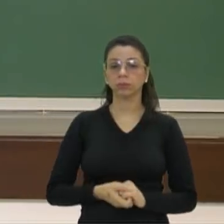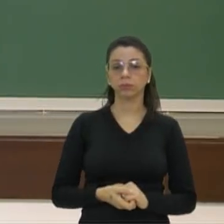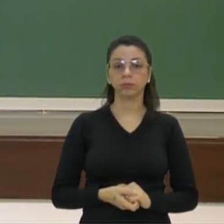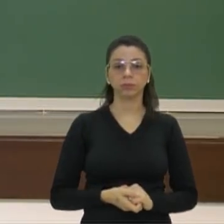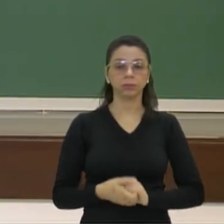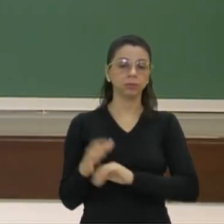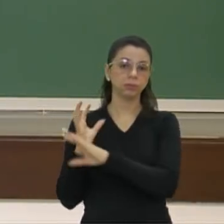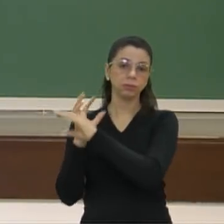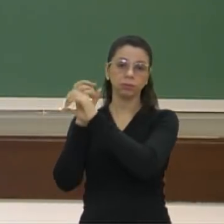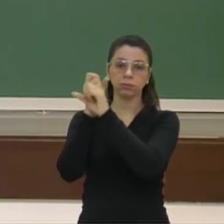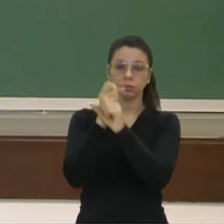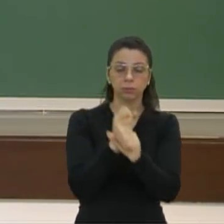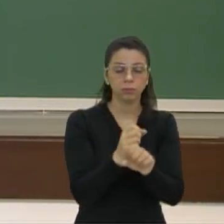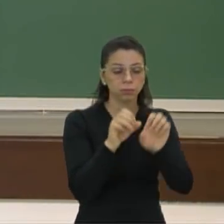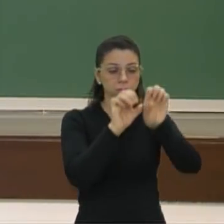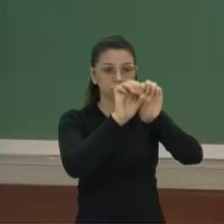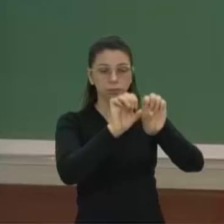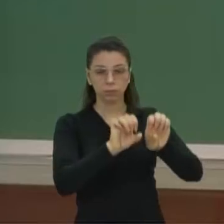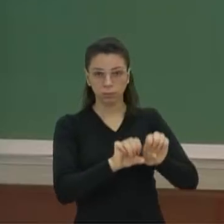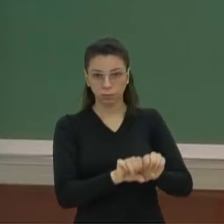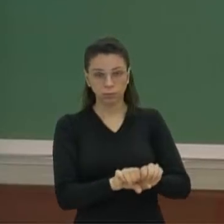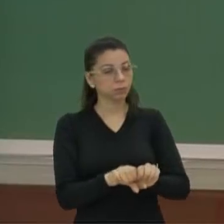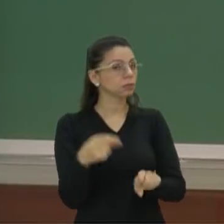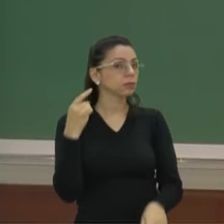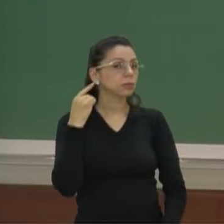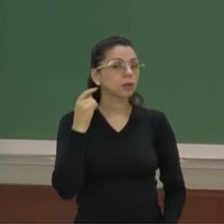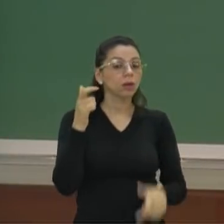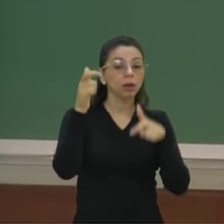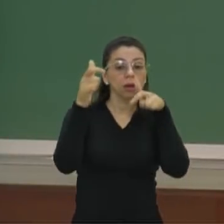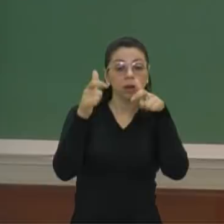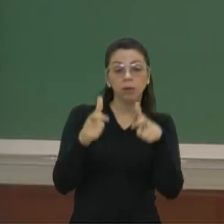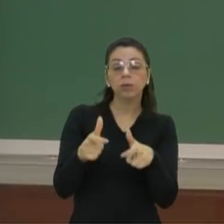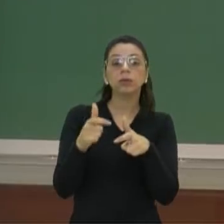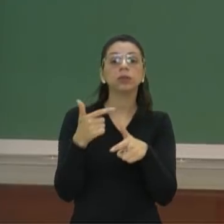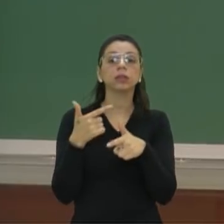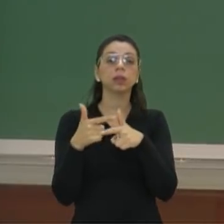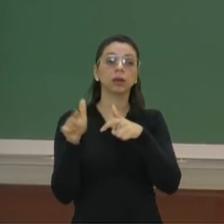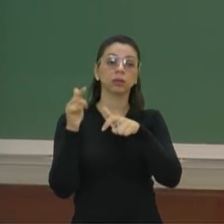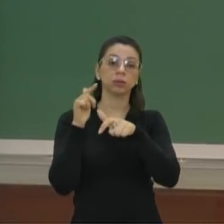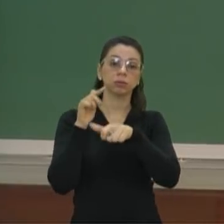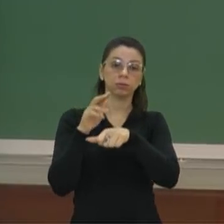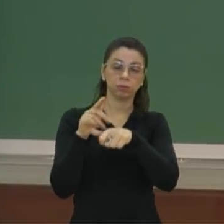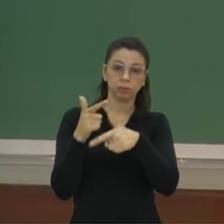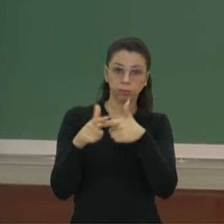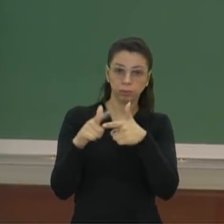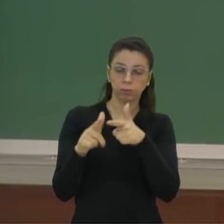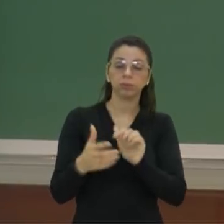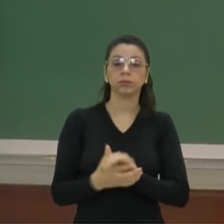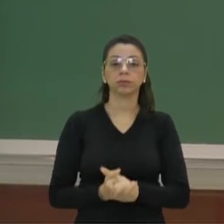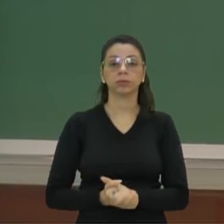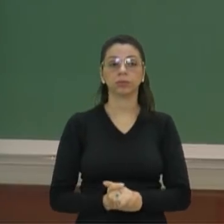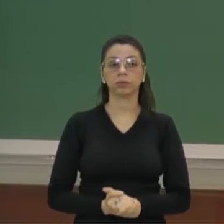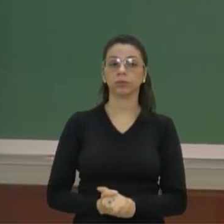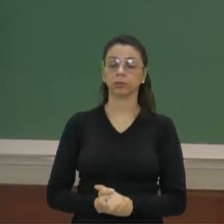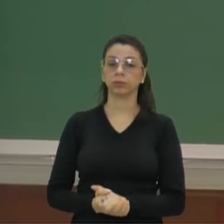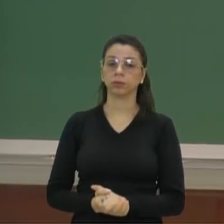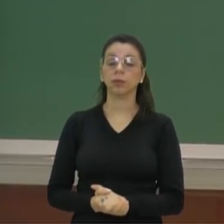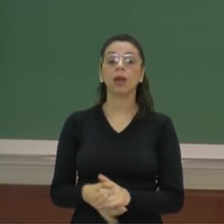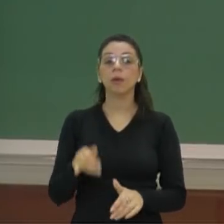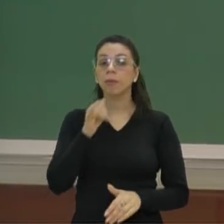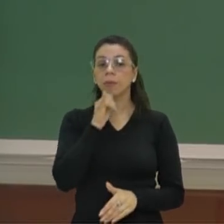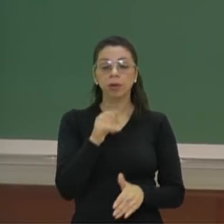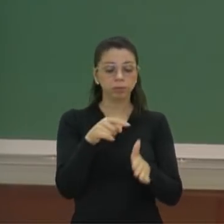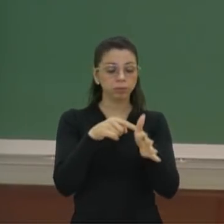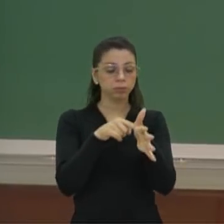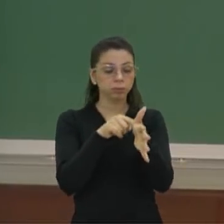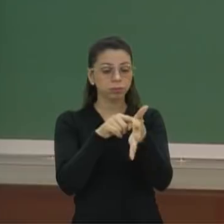pouquinho das estruturas da orelha e ver aonde que está este problema. Por exemplo, a membrana timpânica, ela fica o